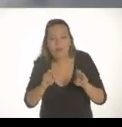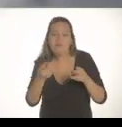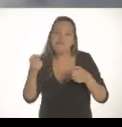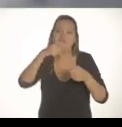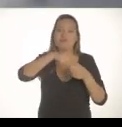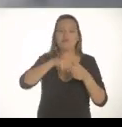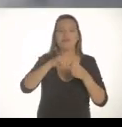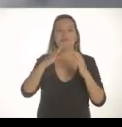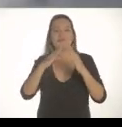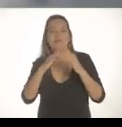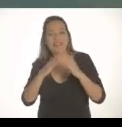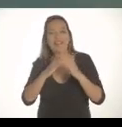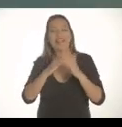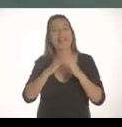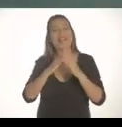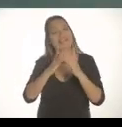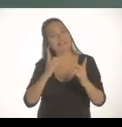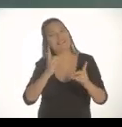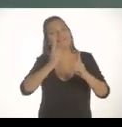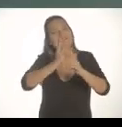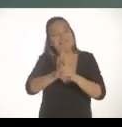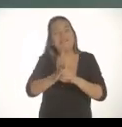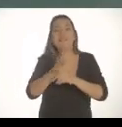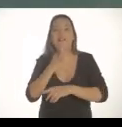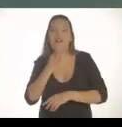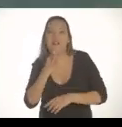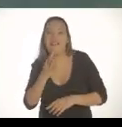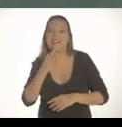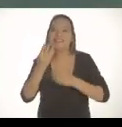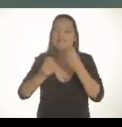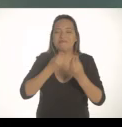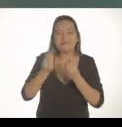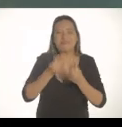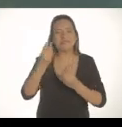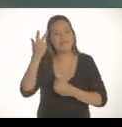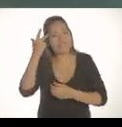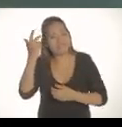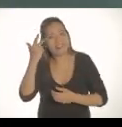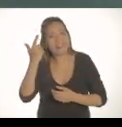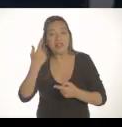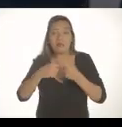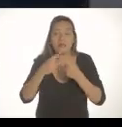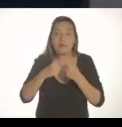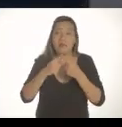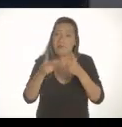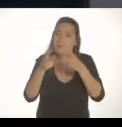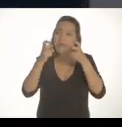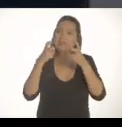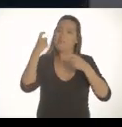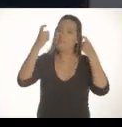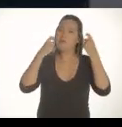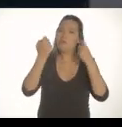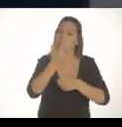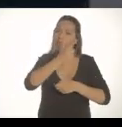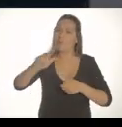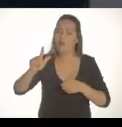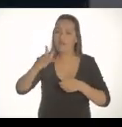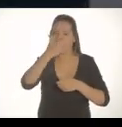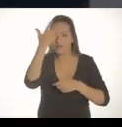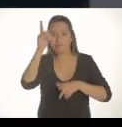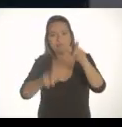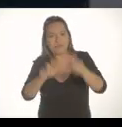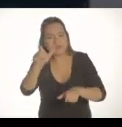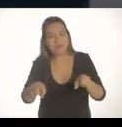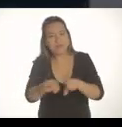de generosidade da parte dele. Era, evidentemente, uma pessoa preocupada com outras pessoas. Em 2012, nós